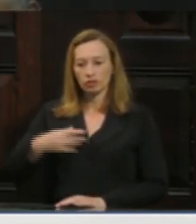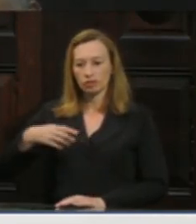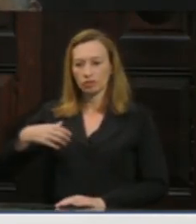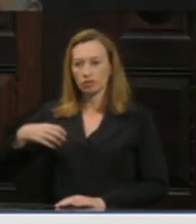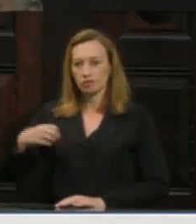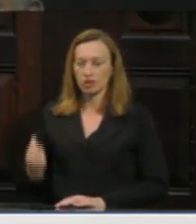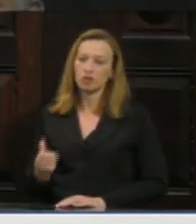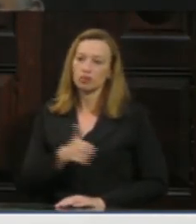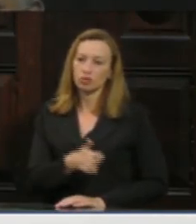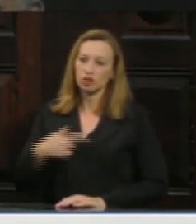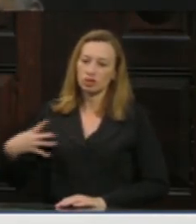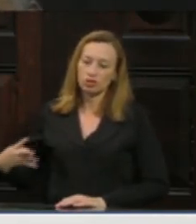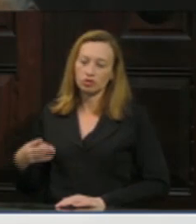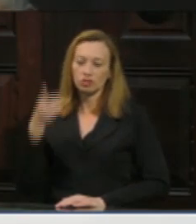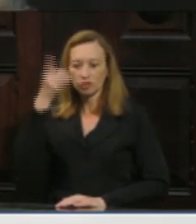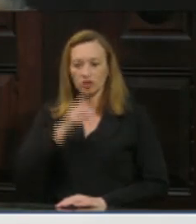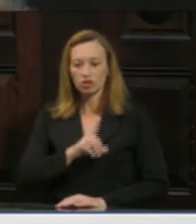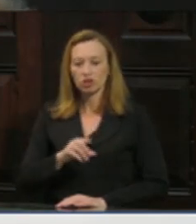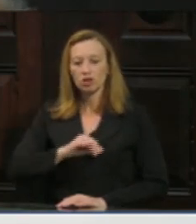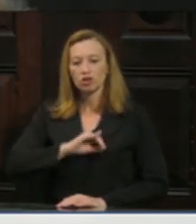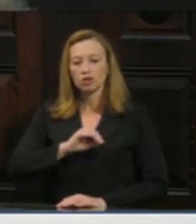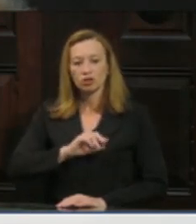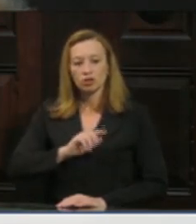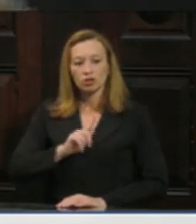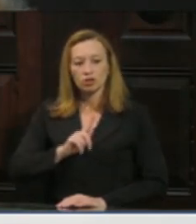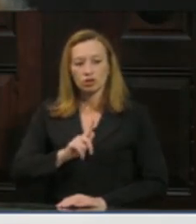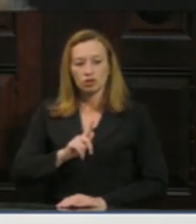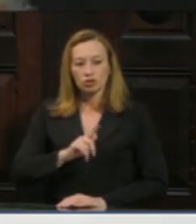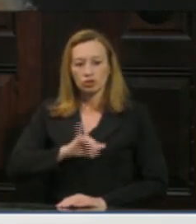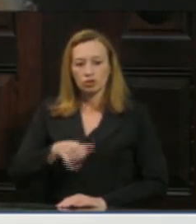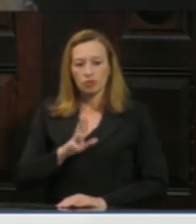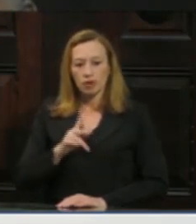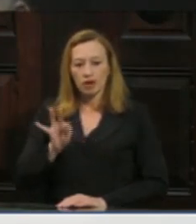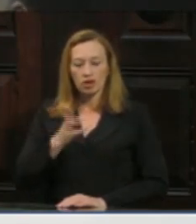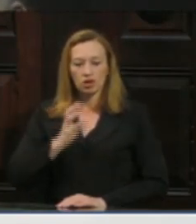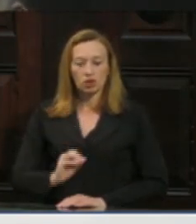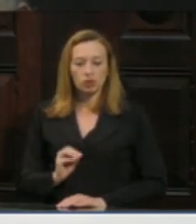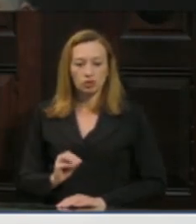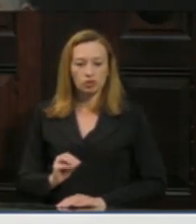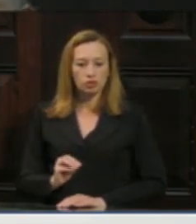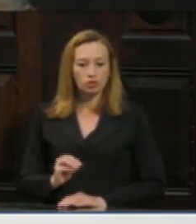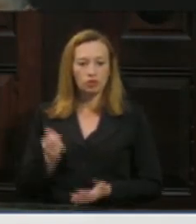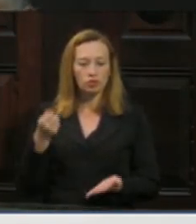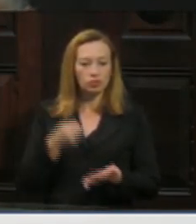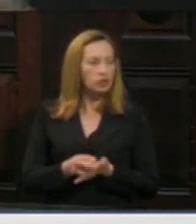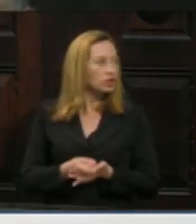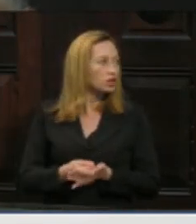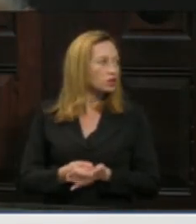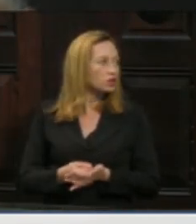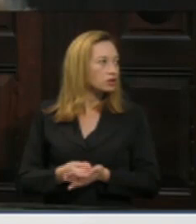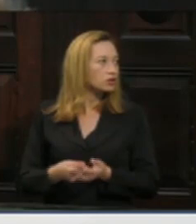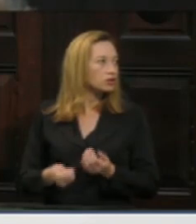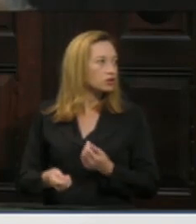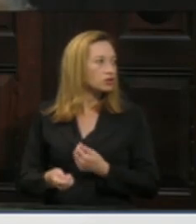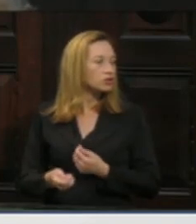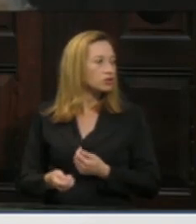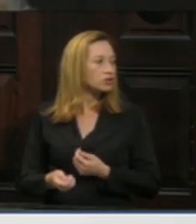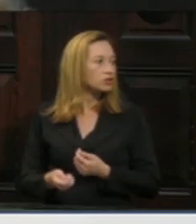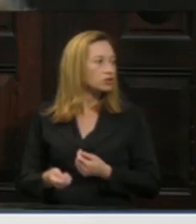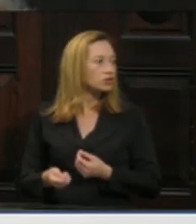autógrafo. Projeto de lei 4177 de 2018, de autoria da deputada Lucinha, que regula a venda de mercadorias expostas no âmbito do Estado do Rio de Janeiro e da